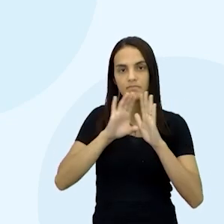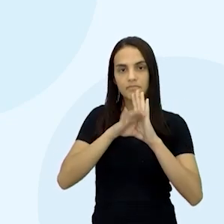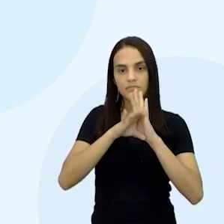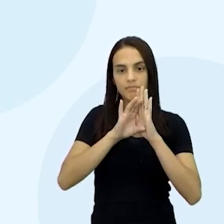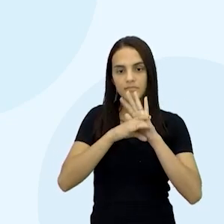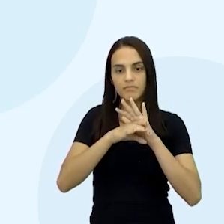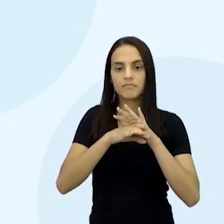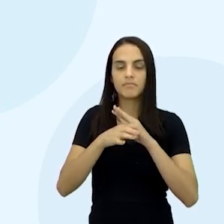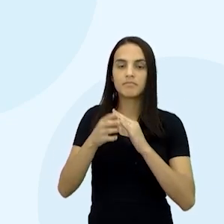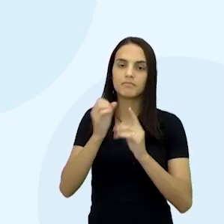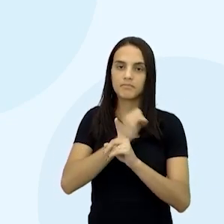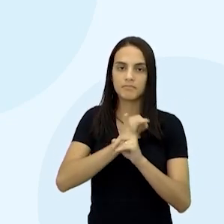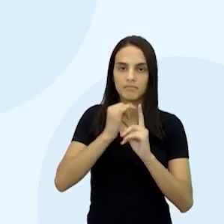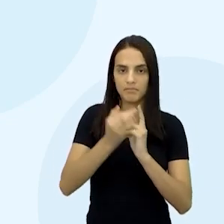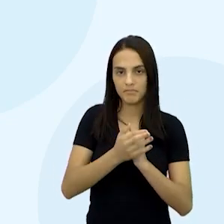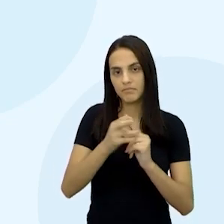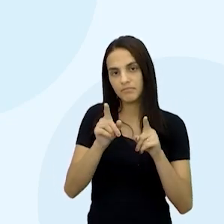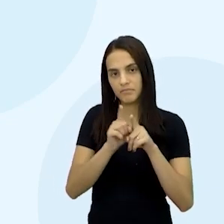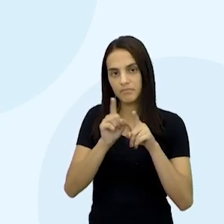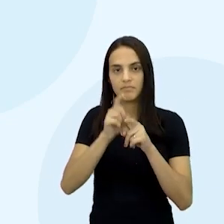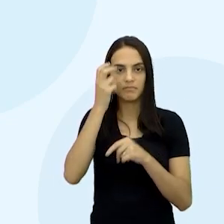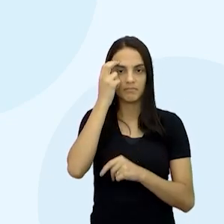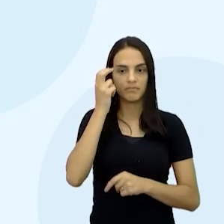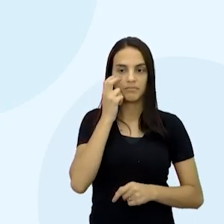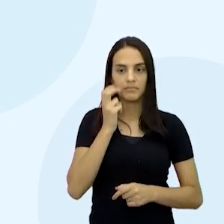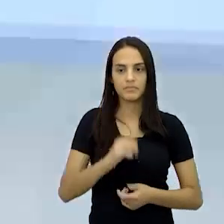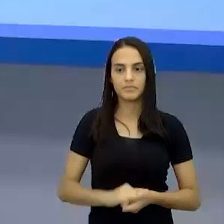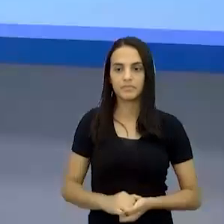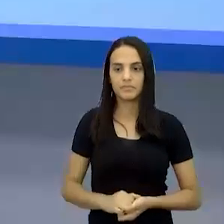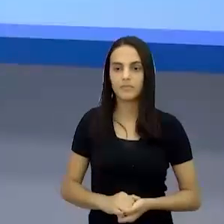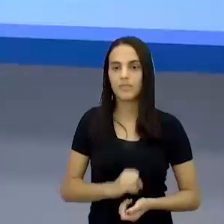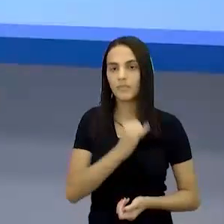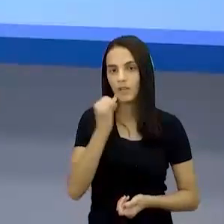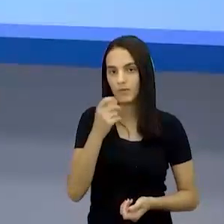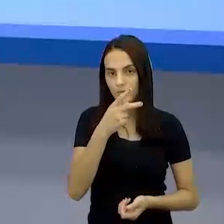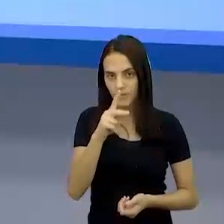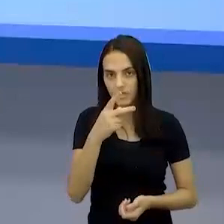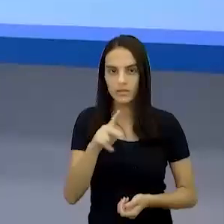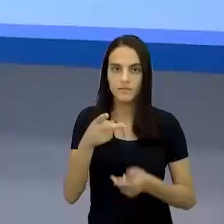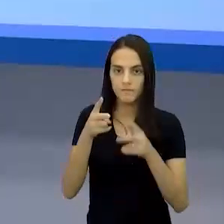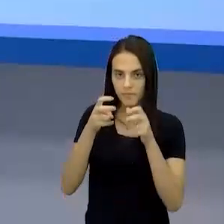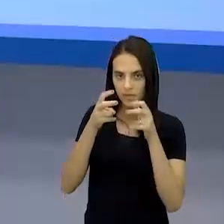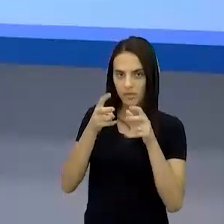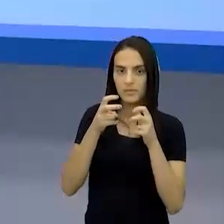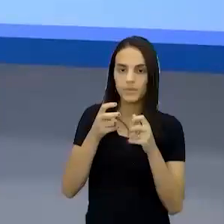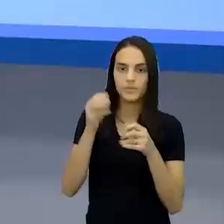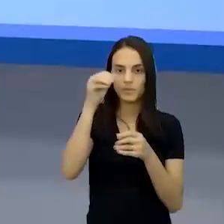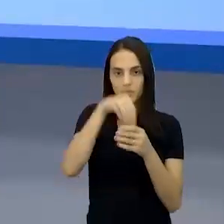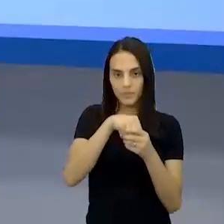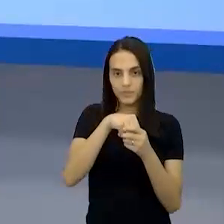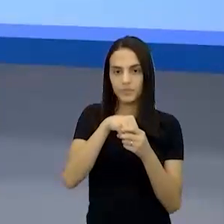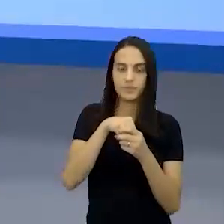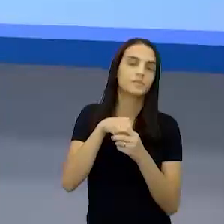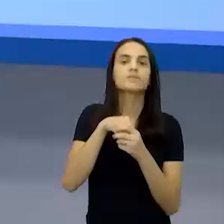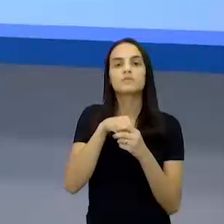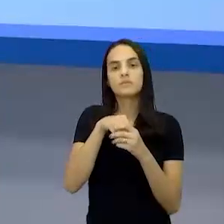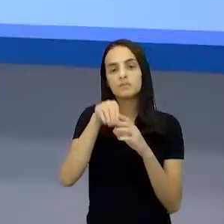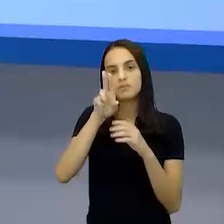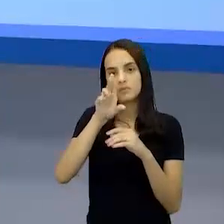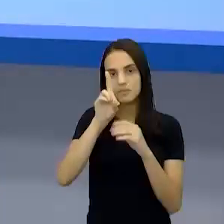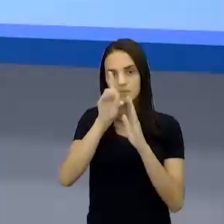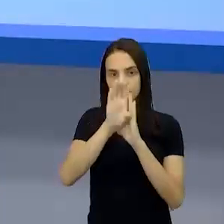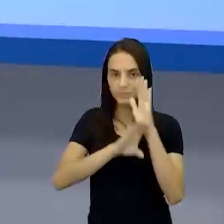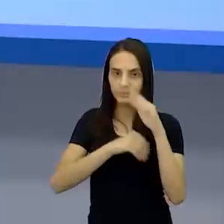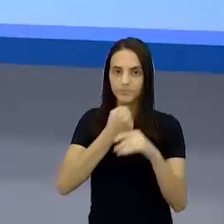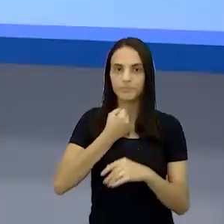contextos sociais e culturais. Se vocês observaram, dentro aí dessa unidade